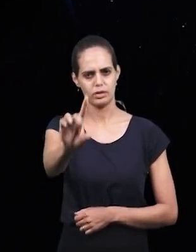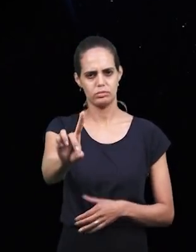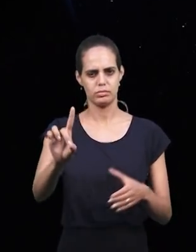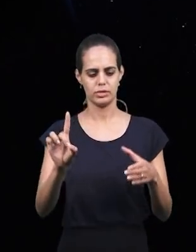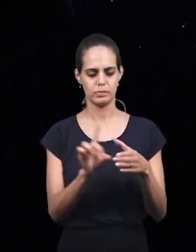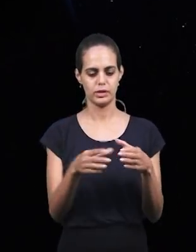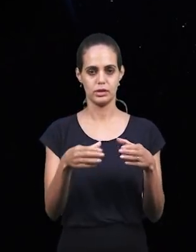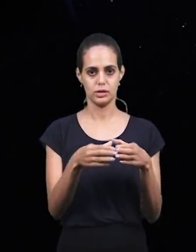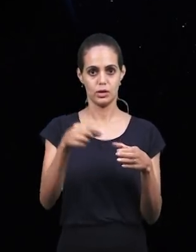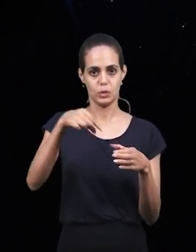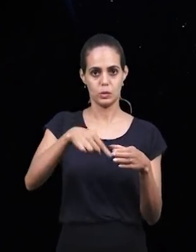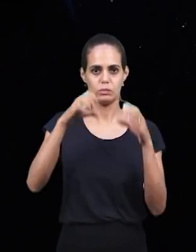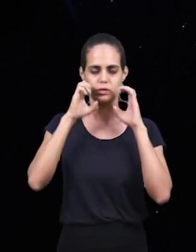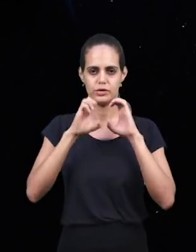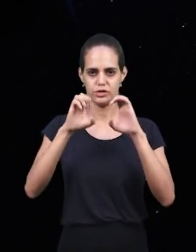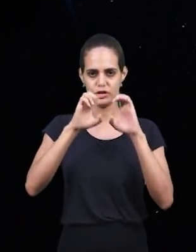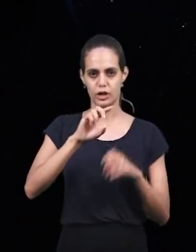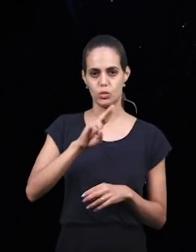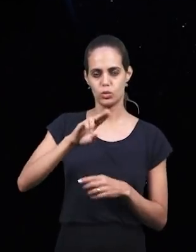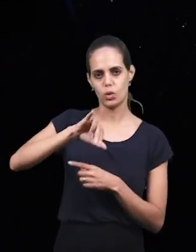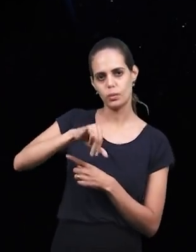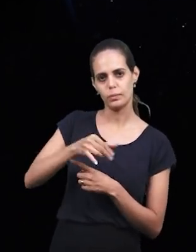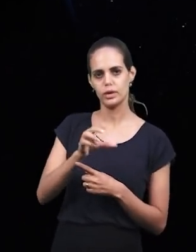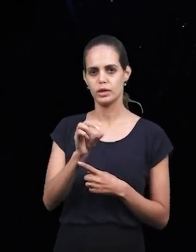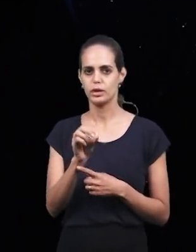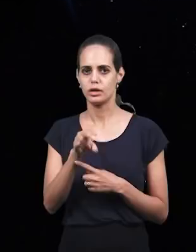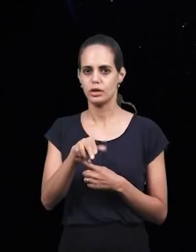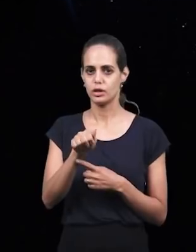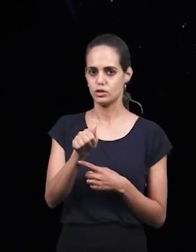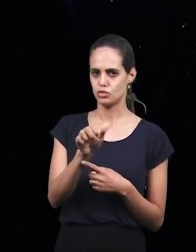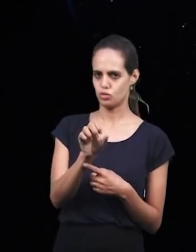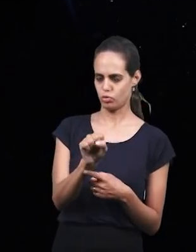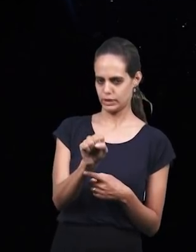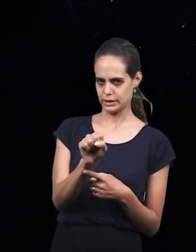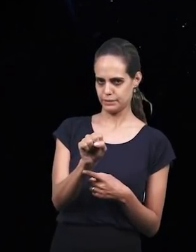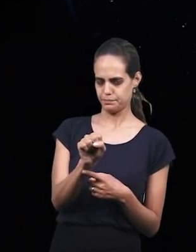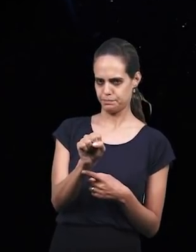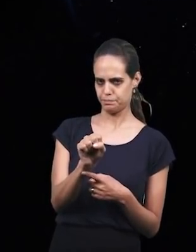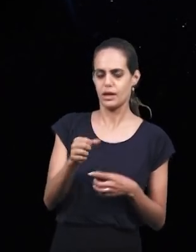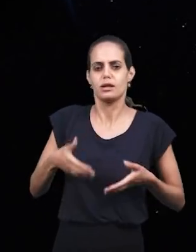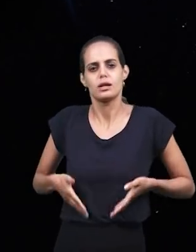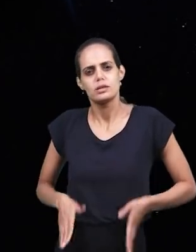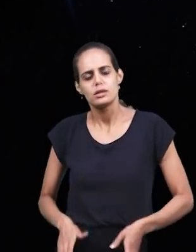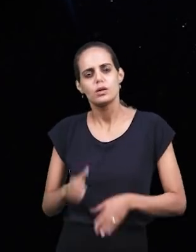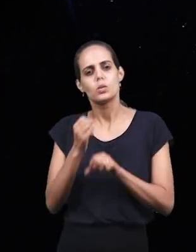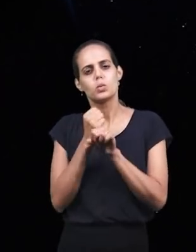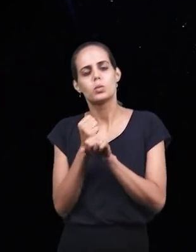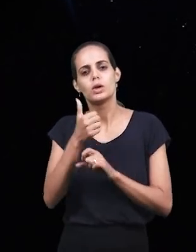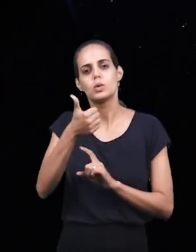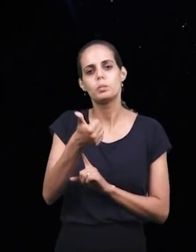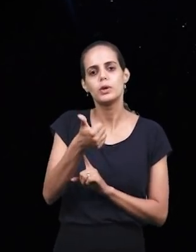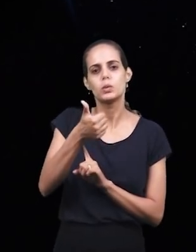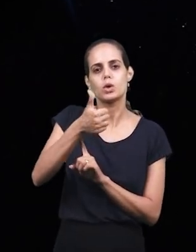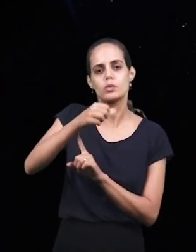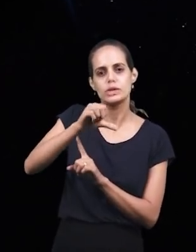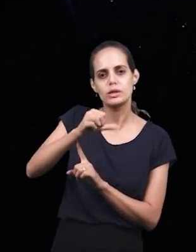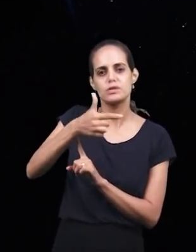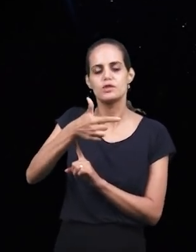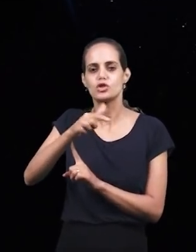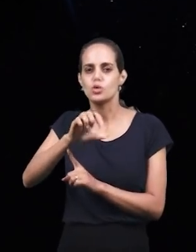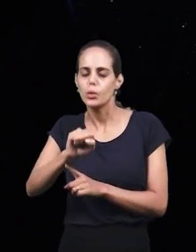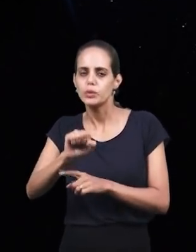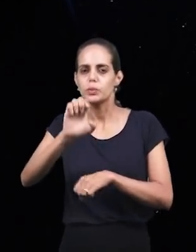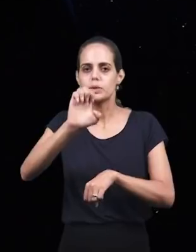Jonas José Marques. Este servo nasceu no ano de 1928, na cidade de Vassouras, Rio de